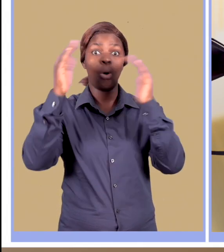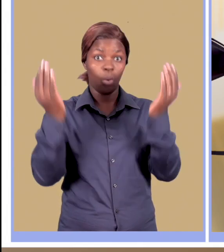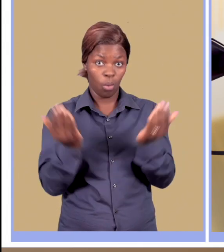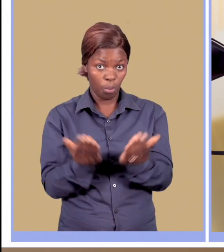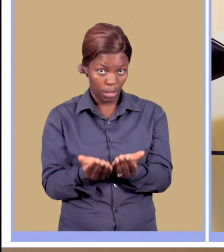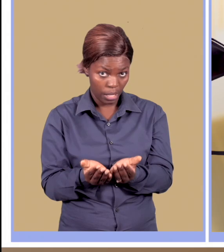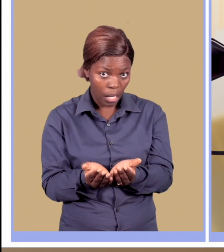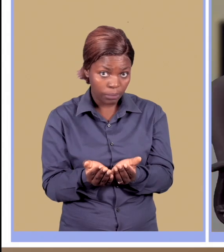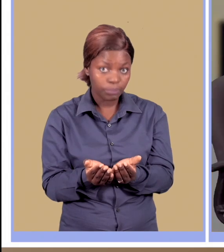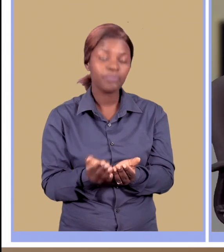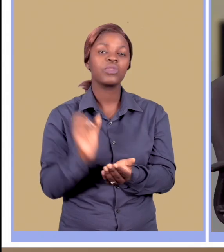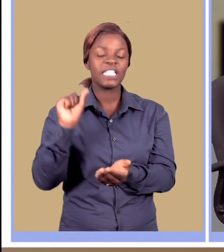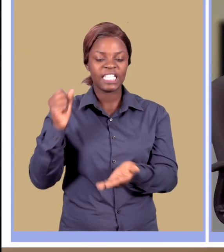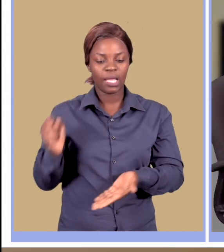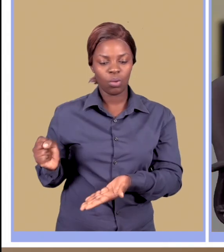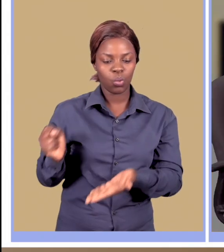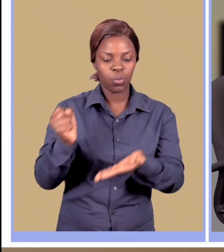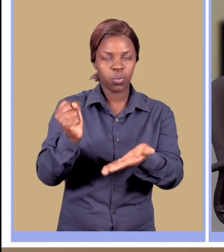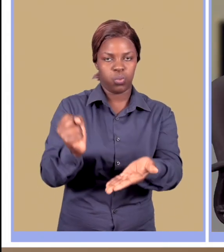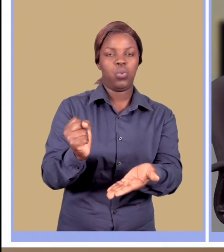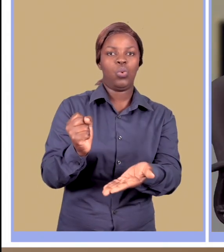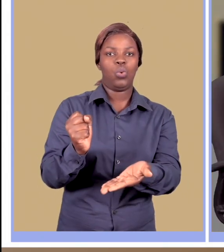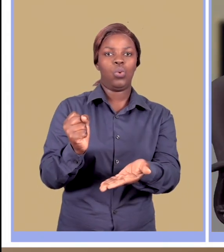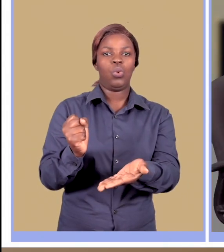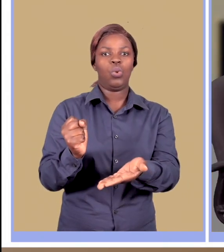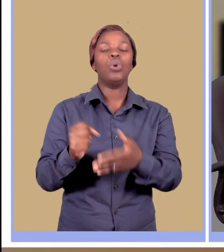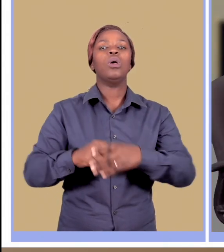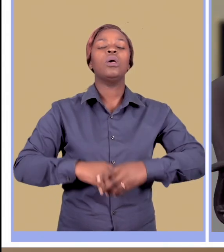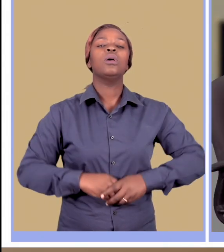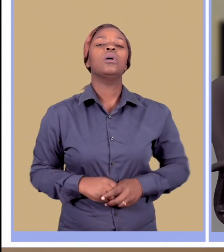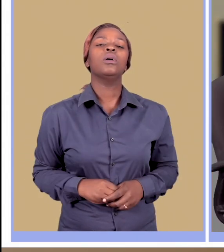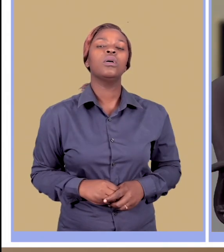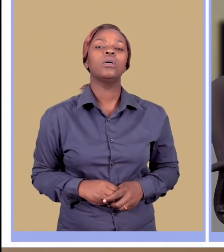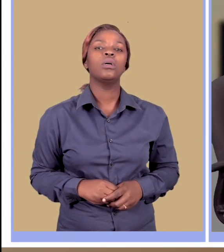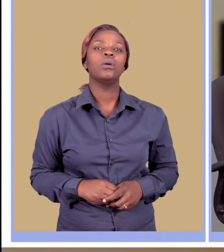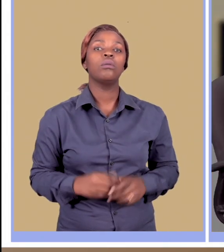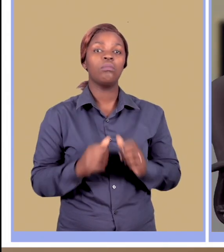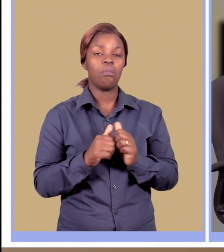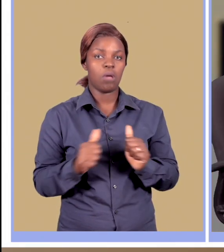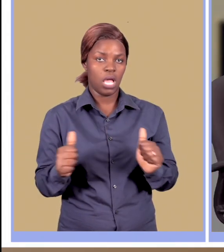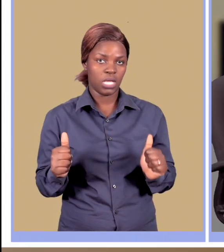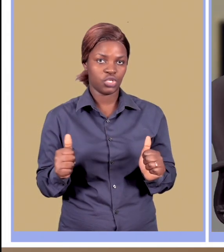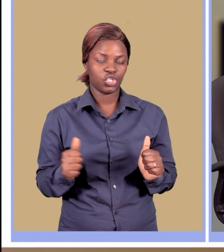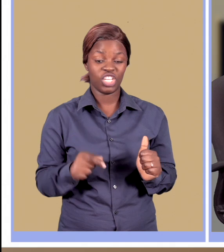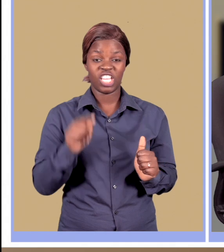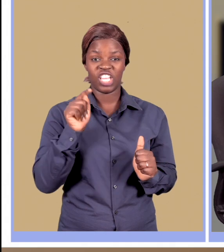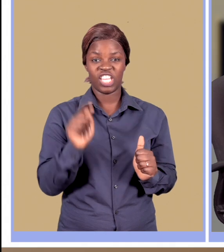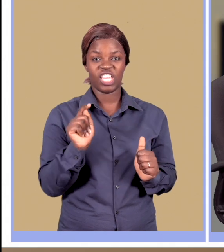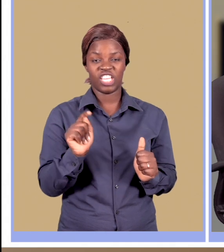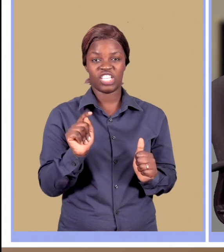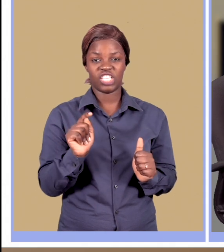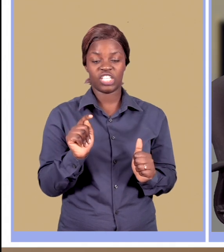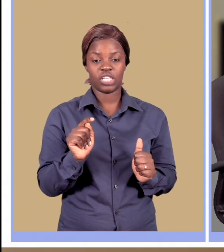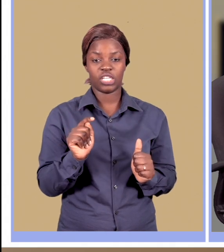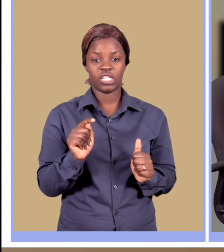do Banco Mundial, que foi um dos principais financiadores deste programa a nível do país, mas neste